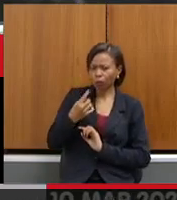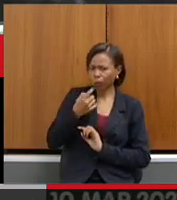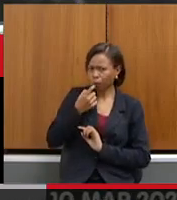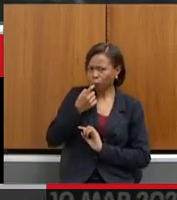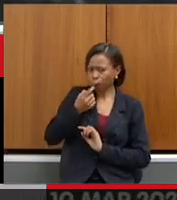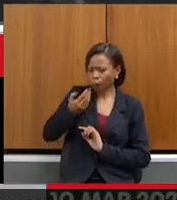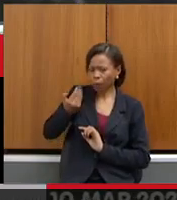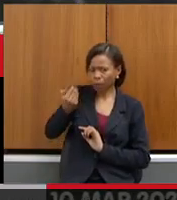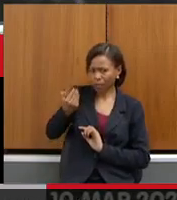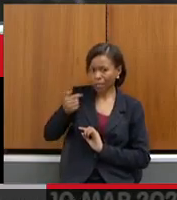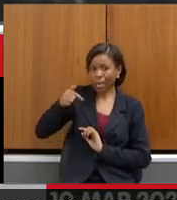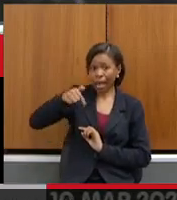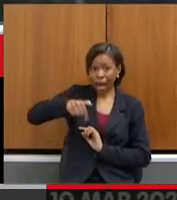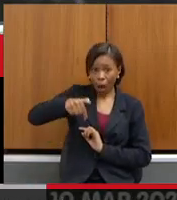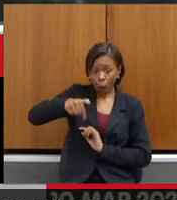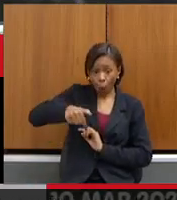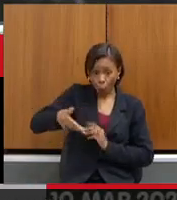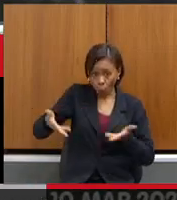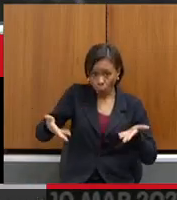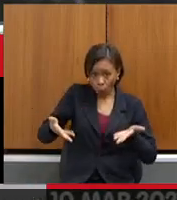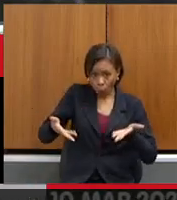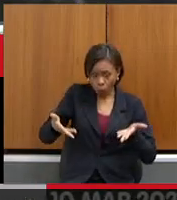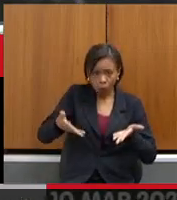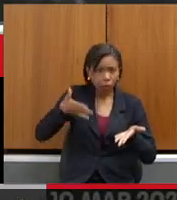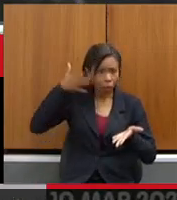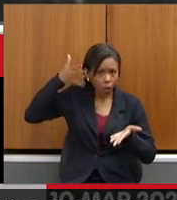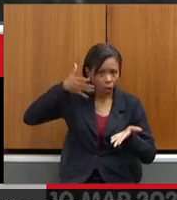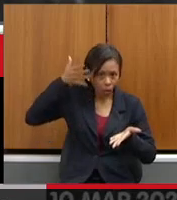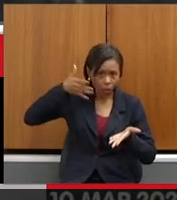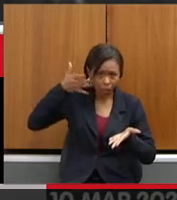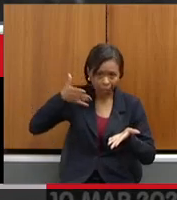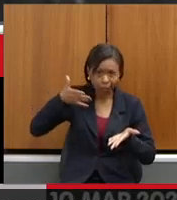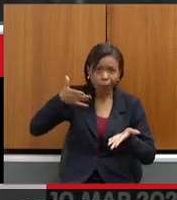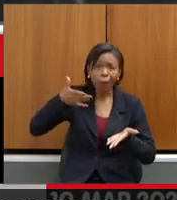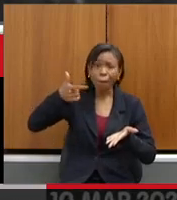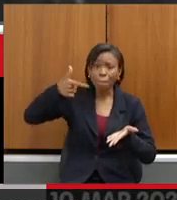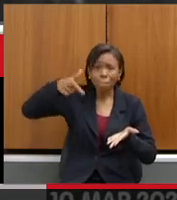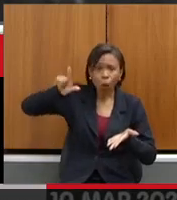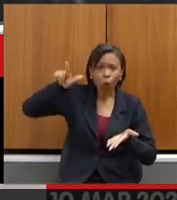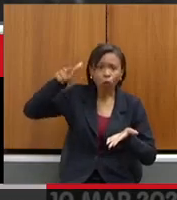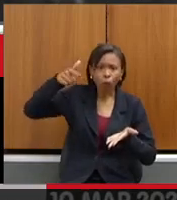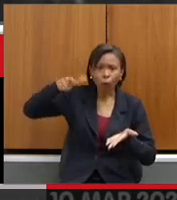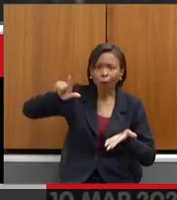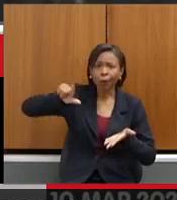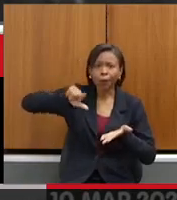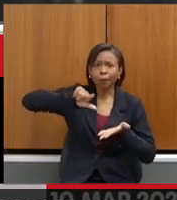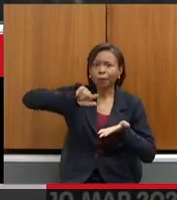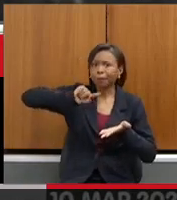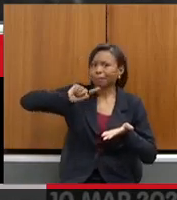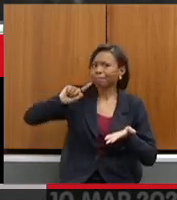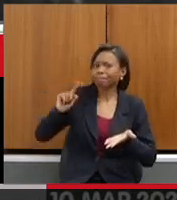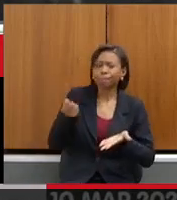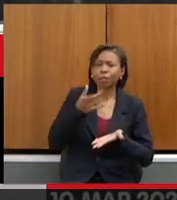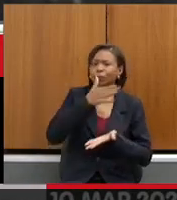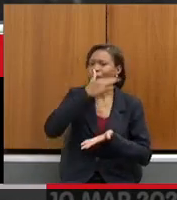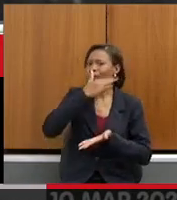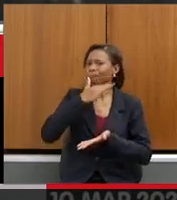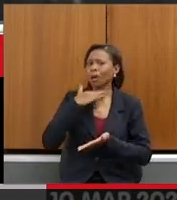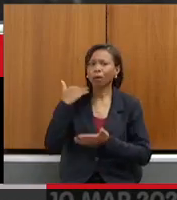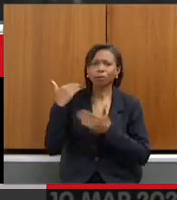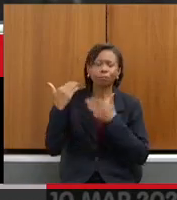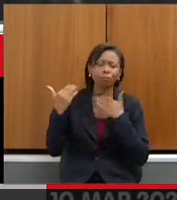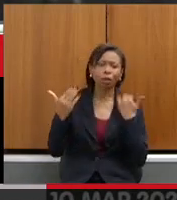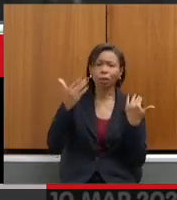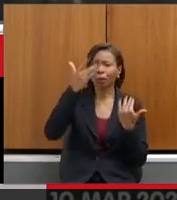está aqui debatendo infelizmente outras vidas e milhares e milhares de pessoas passando por